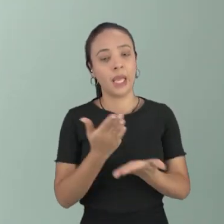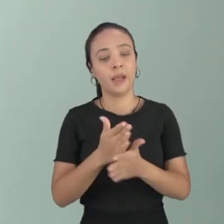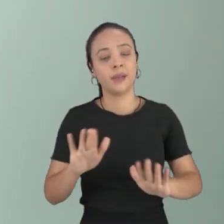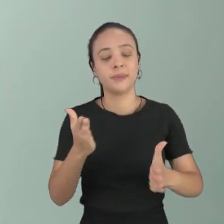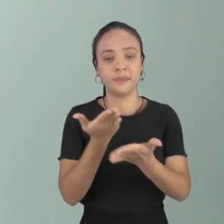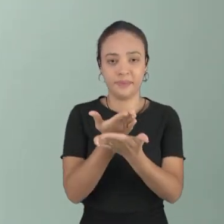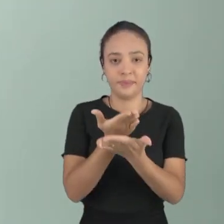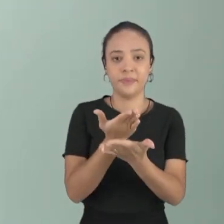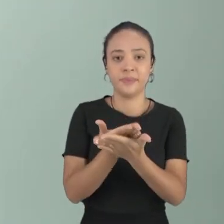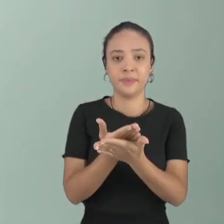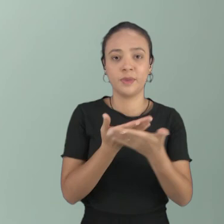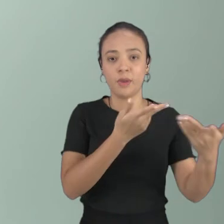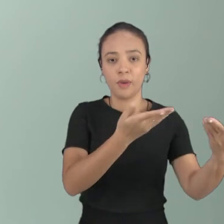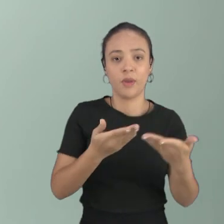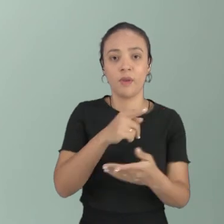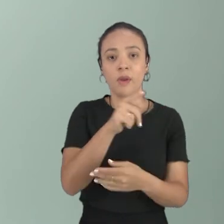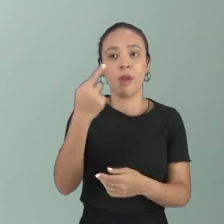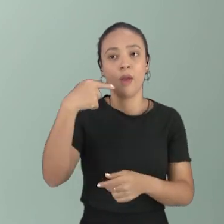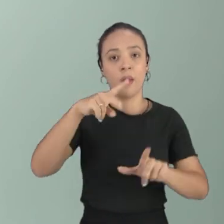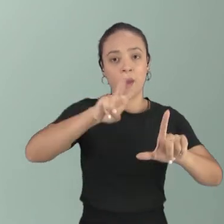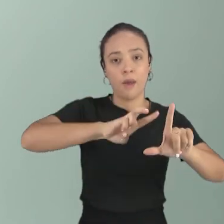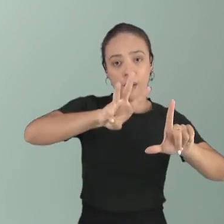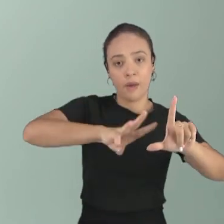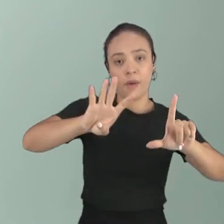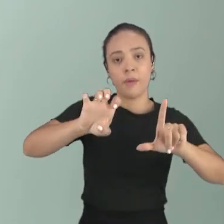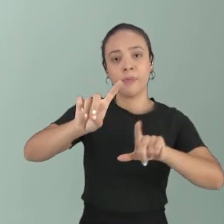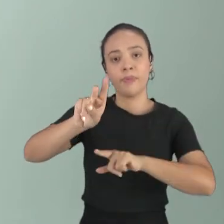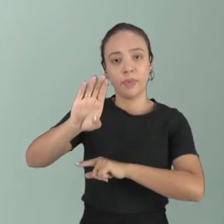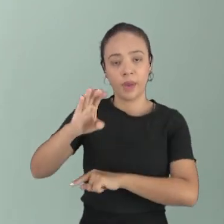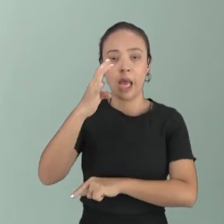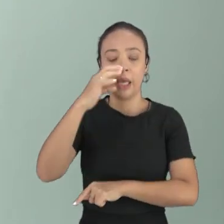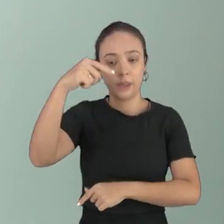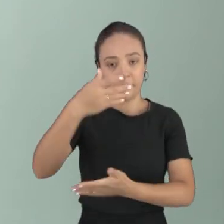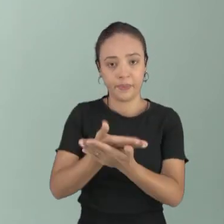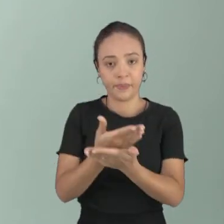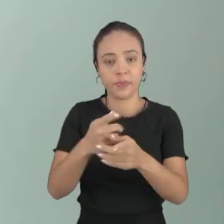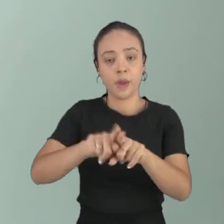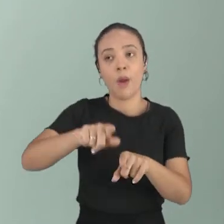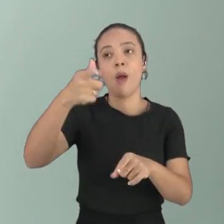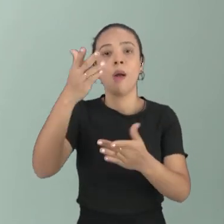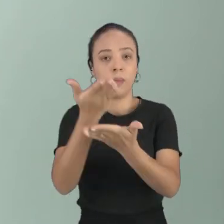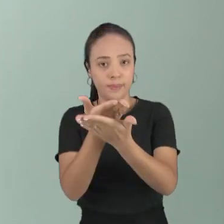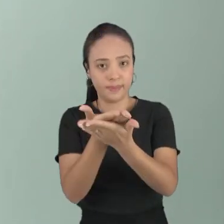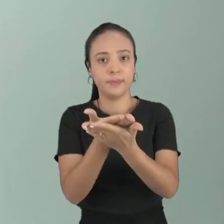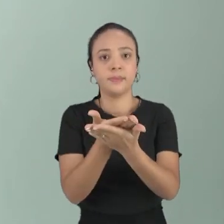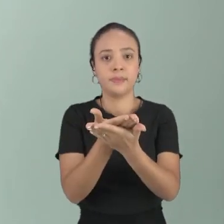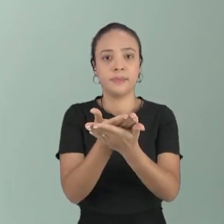finalizando a nossa aula. Te convido a acessar a plataforma Eduque, rever essas e outras